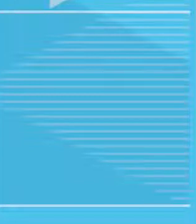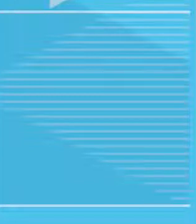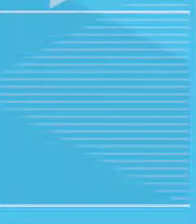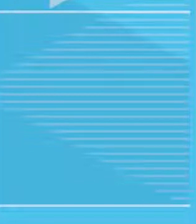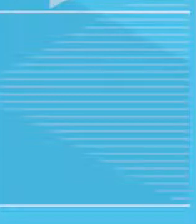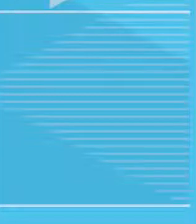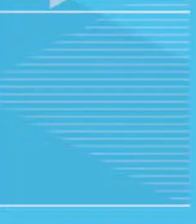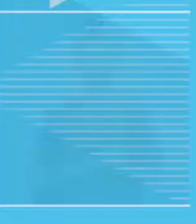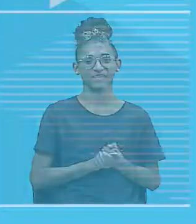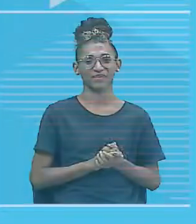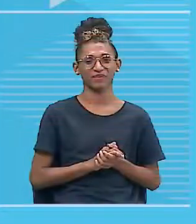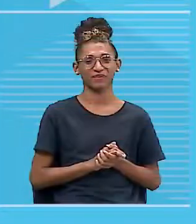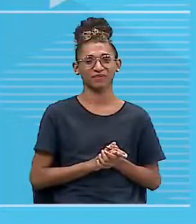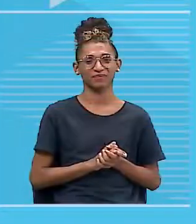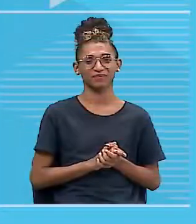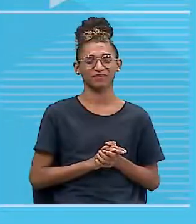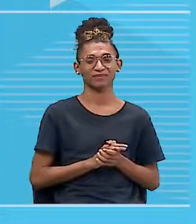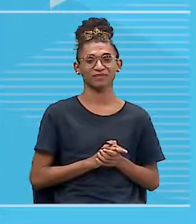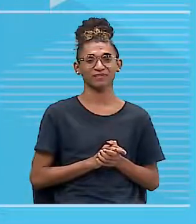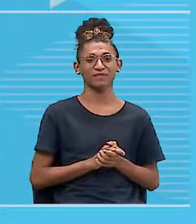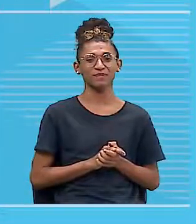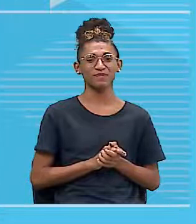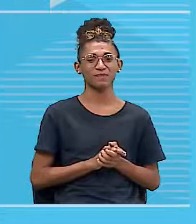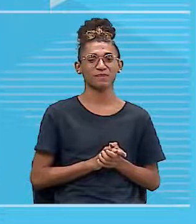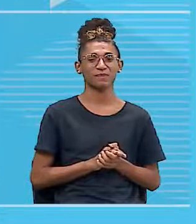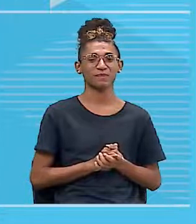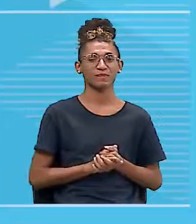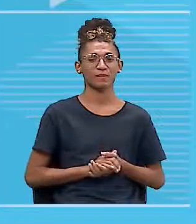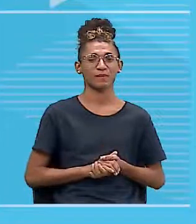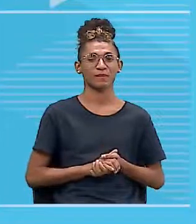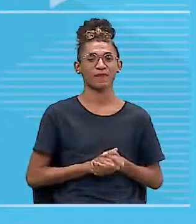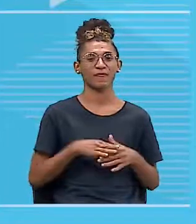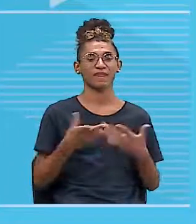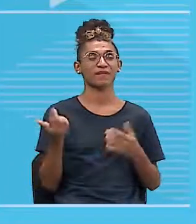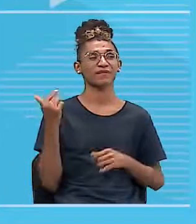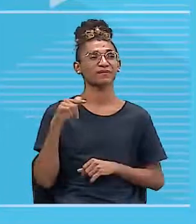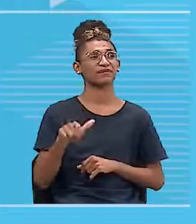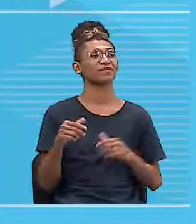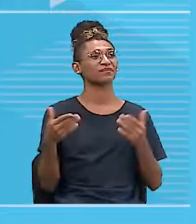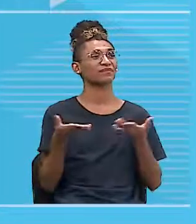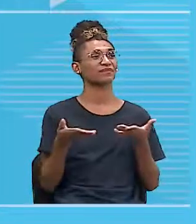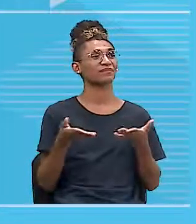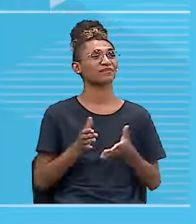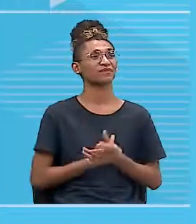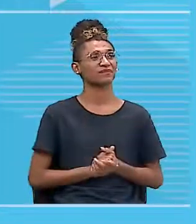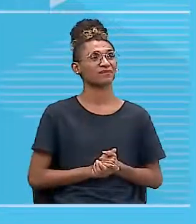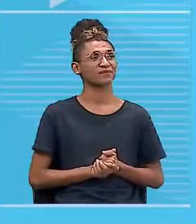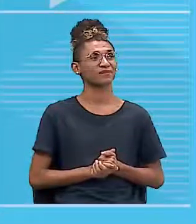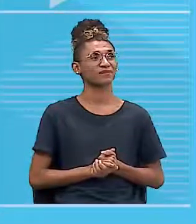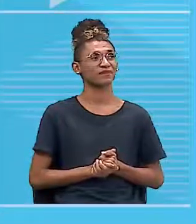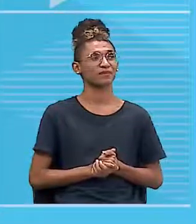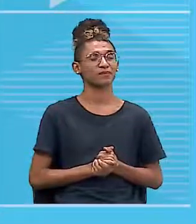pronto 100% nosso lindo áudio vamos lá Adriana vamos lá Noé vamos lá Jennifer vamos lá Antônio